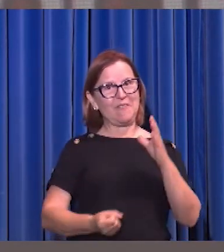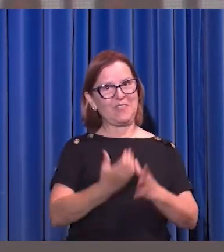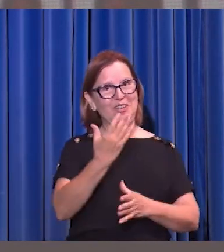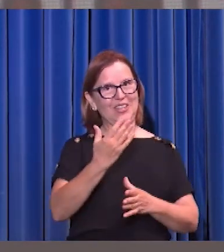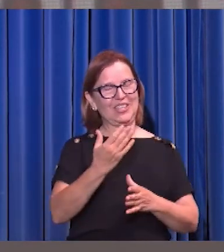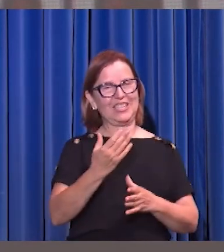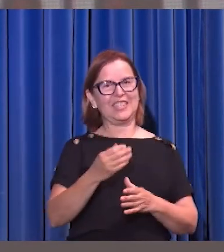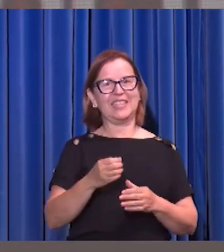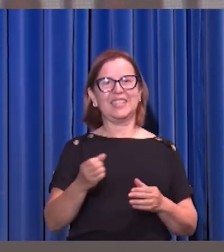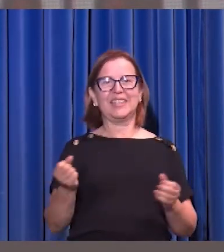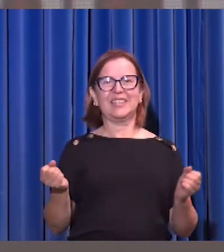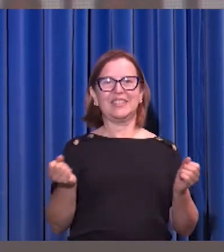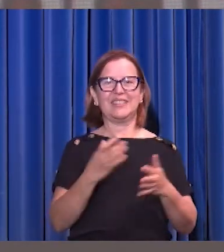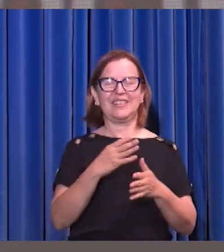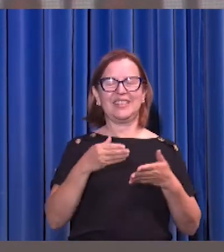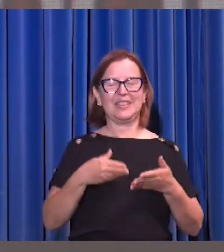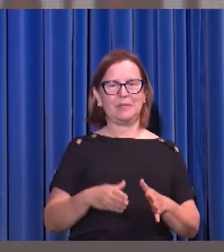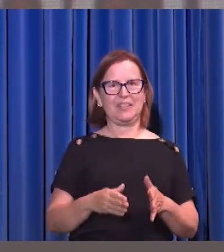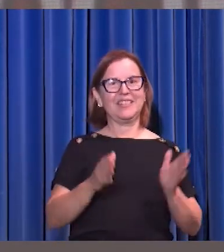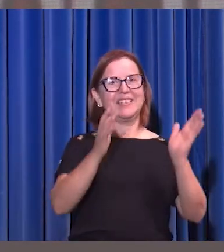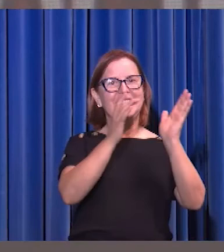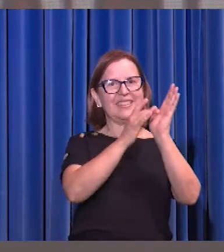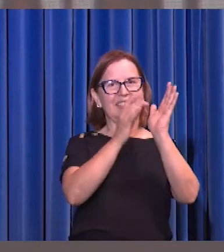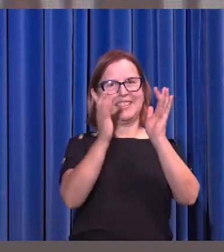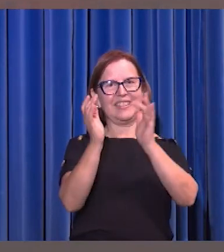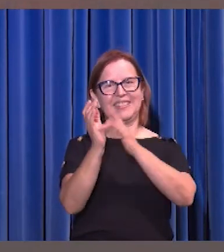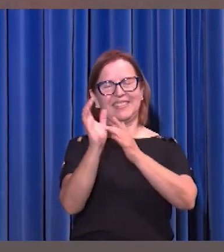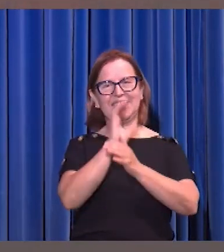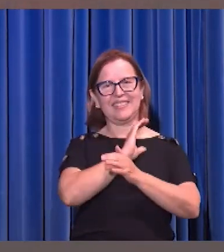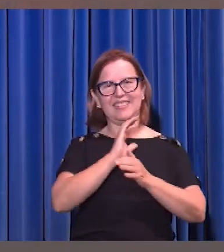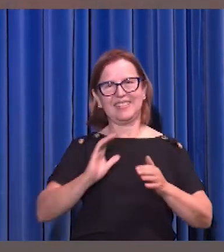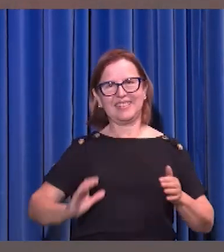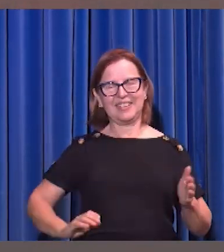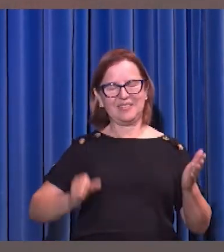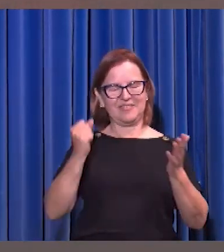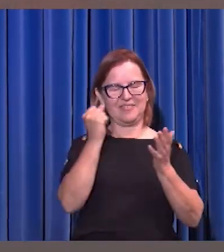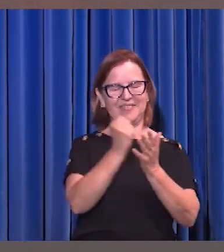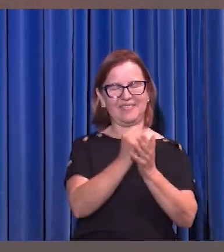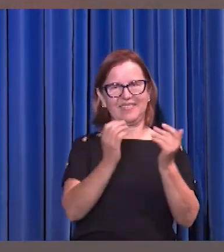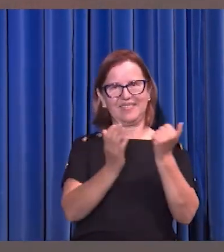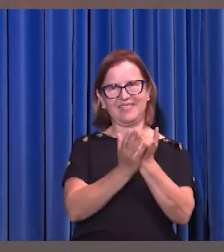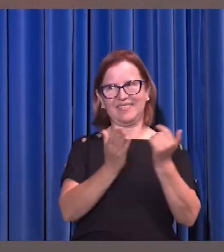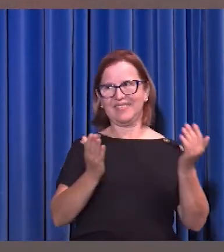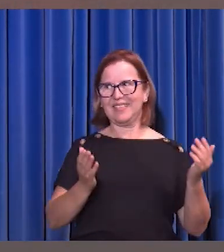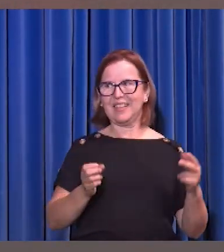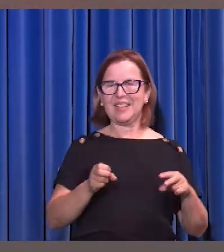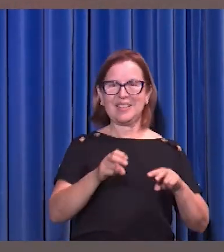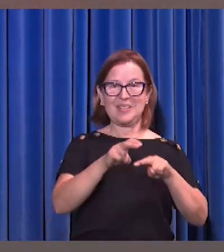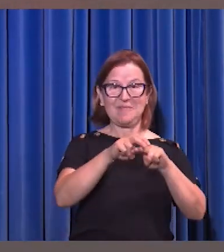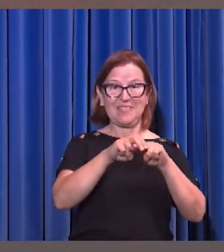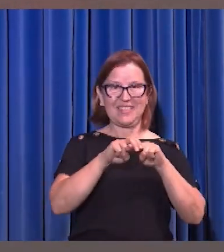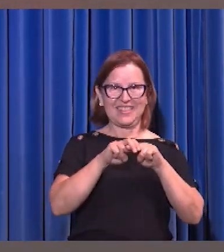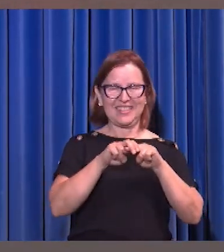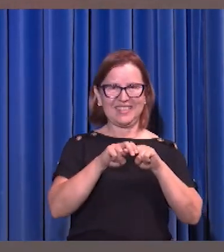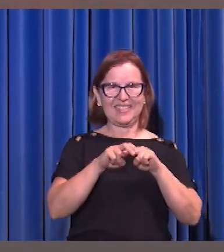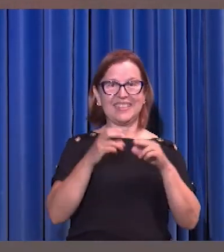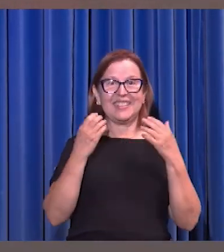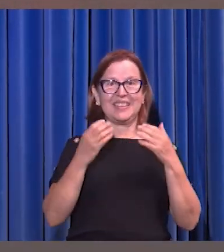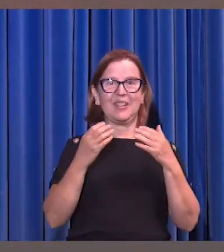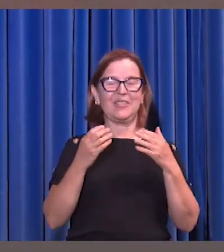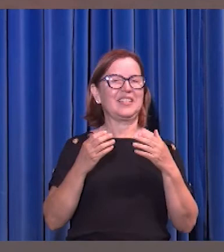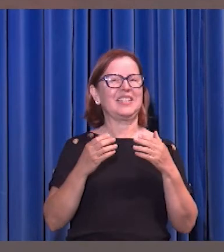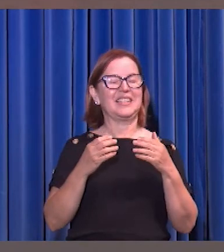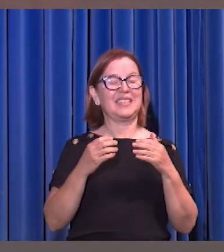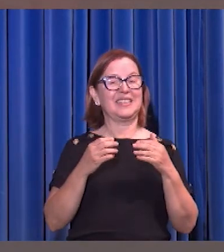nascimento? Jesus Cristo crucificado. Por isso que ele fez questão de tentar passar isso